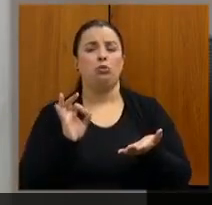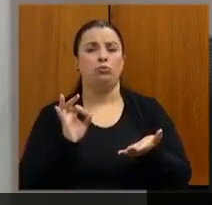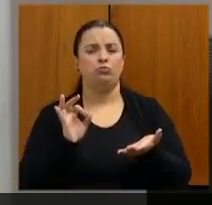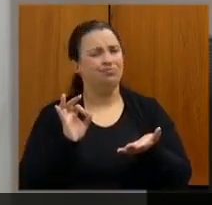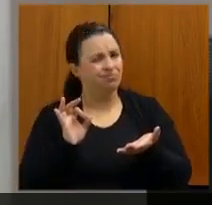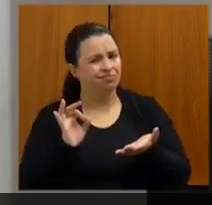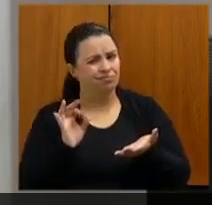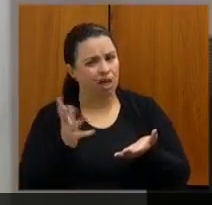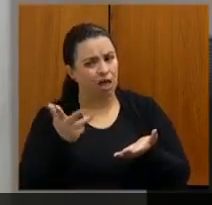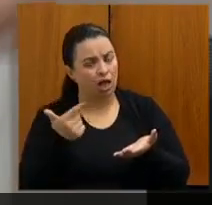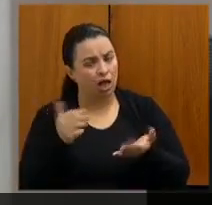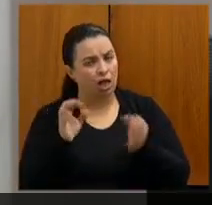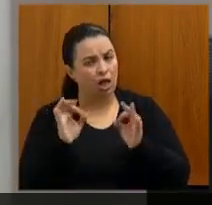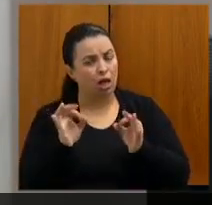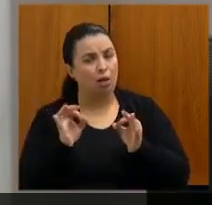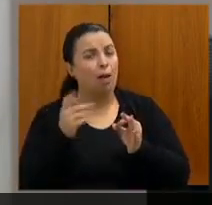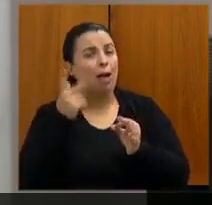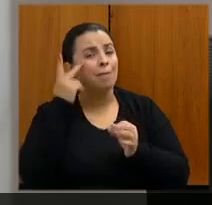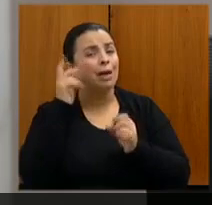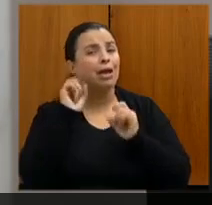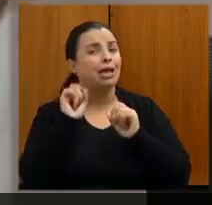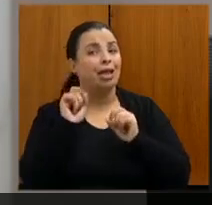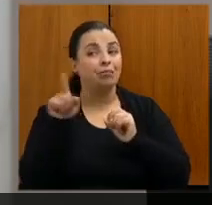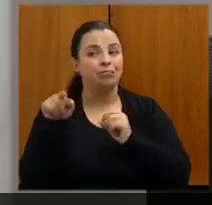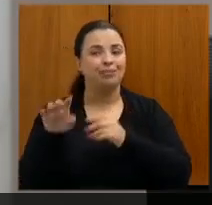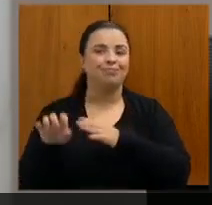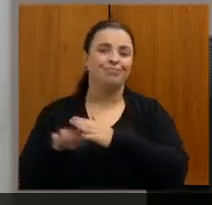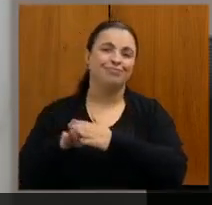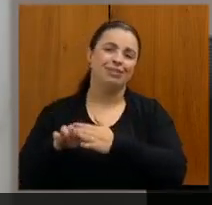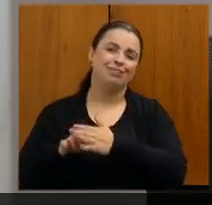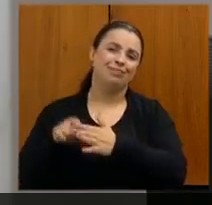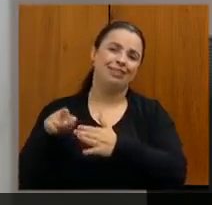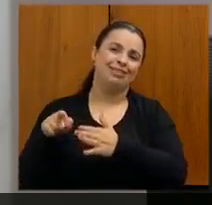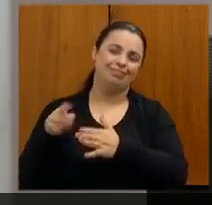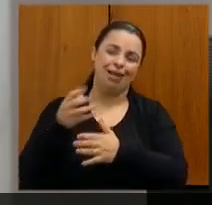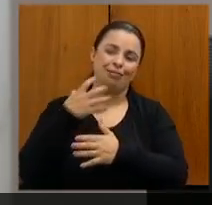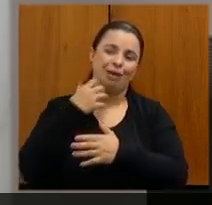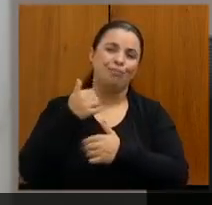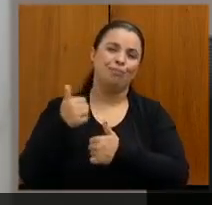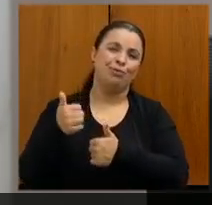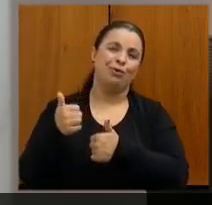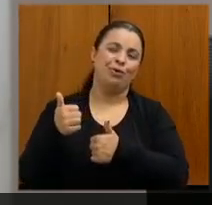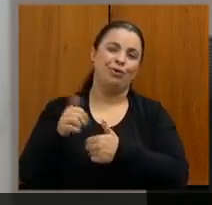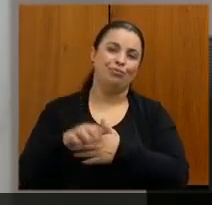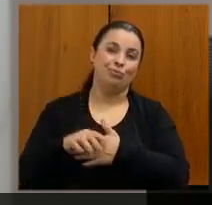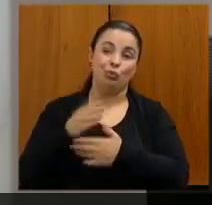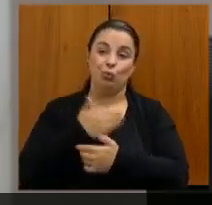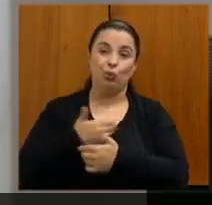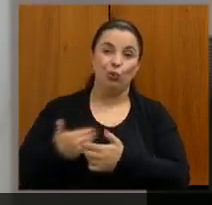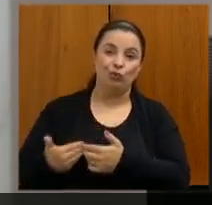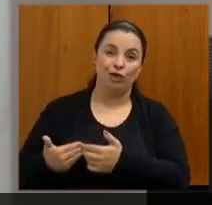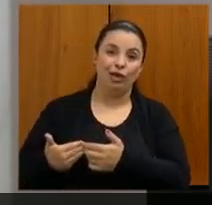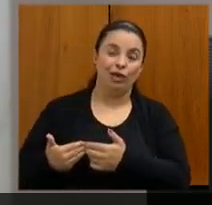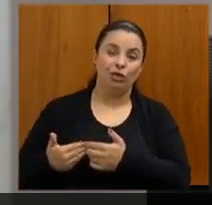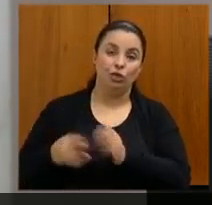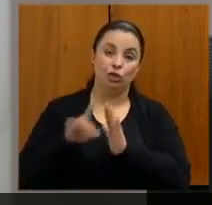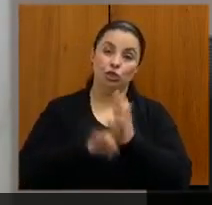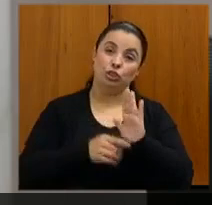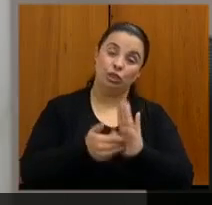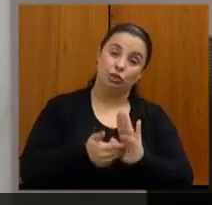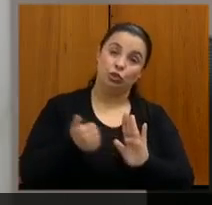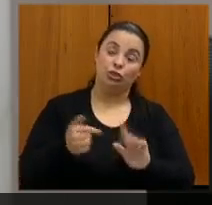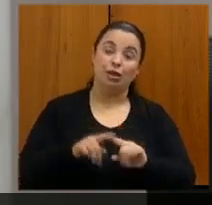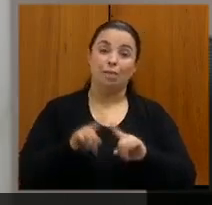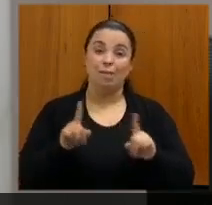quem excelentes para quem excelente para as empresas excelentes para os governos muitas vezes violadores de direitos mas não